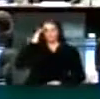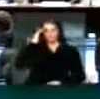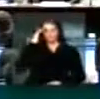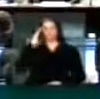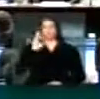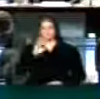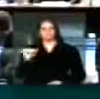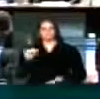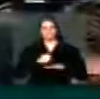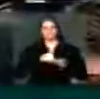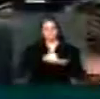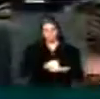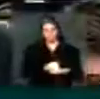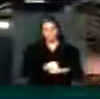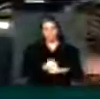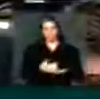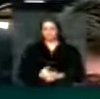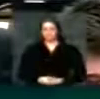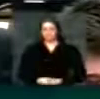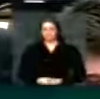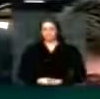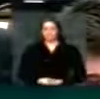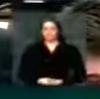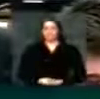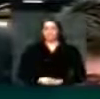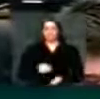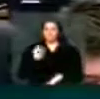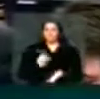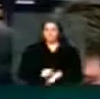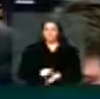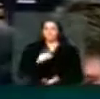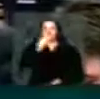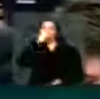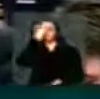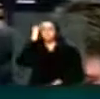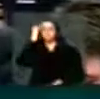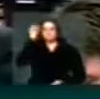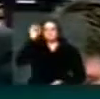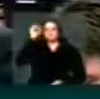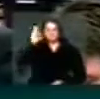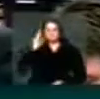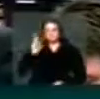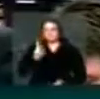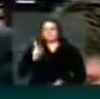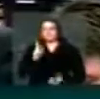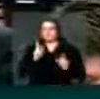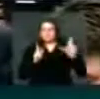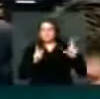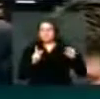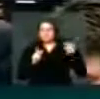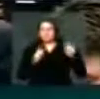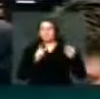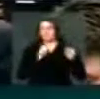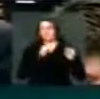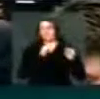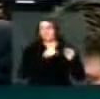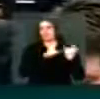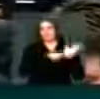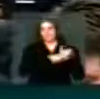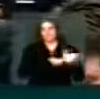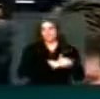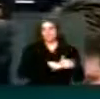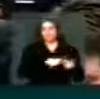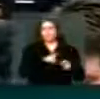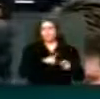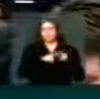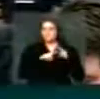não é que você foi escolhido para esta investigação e que a voz fala do Silêncio Deixa claro não é que vosso